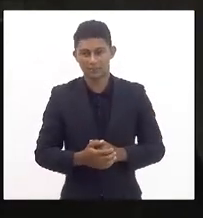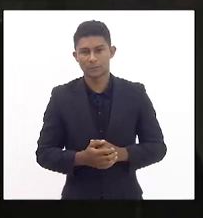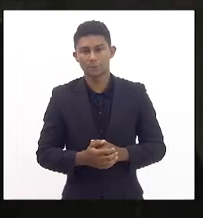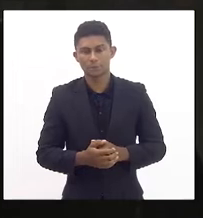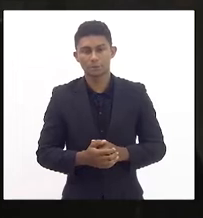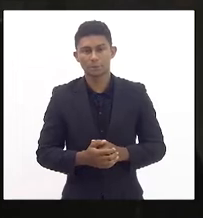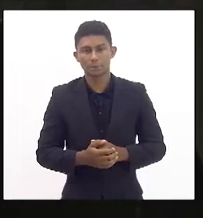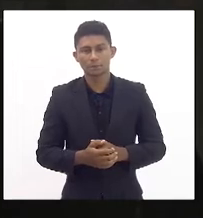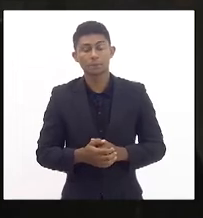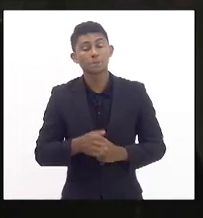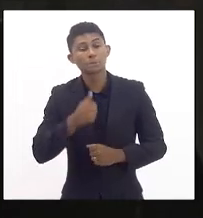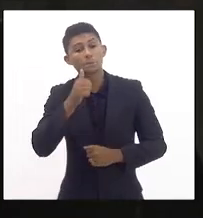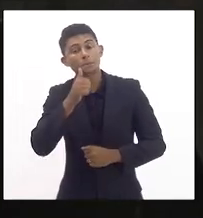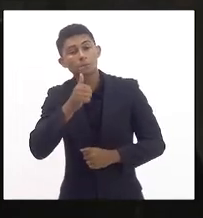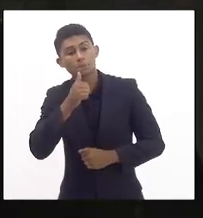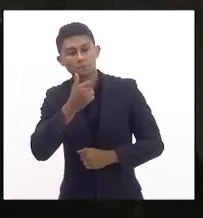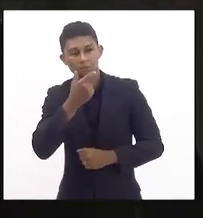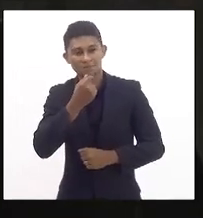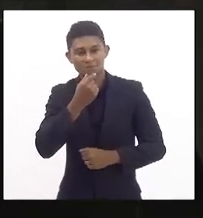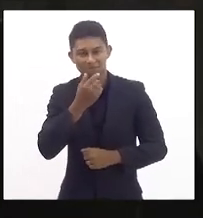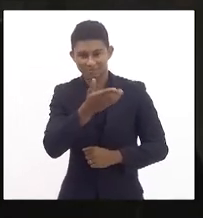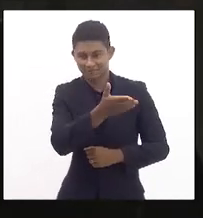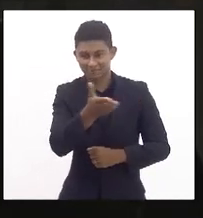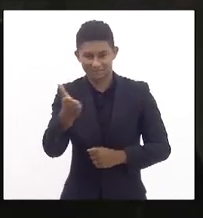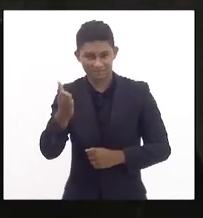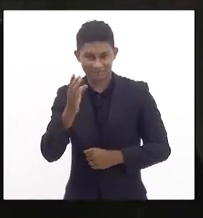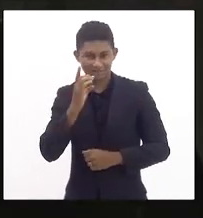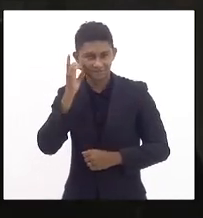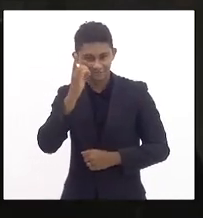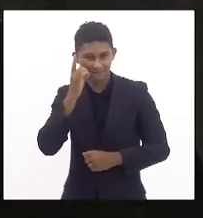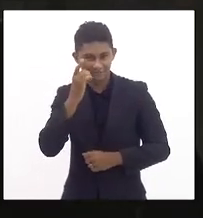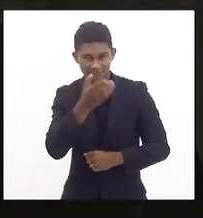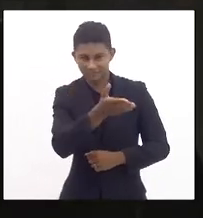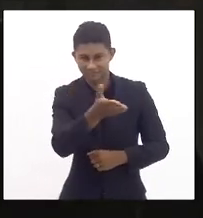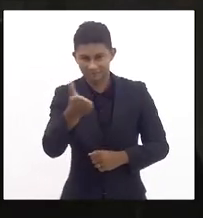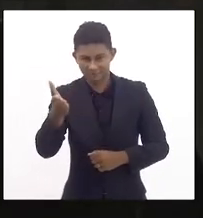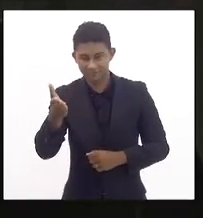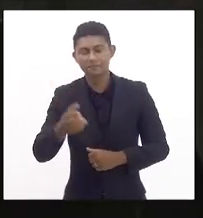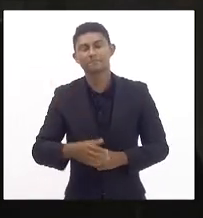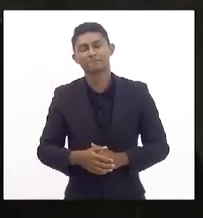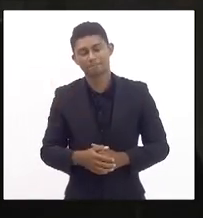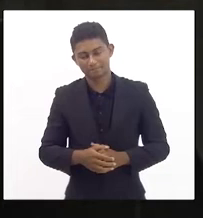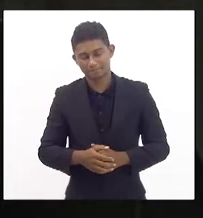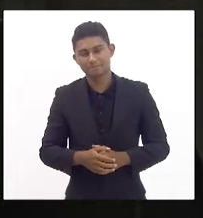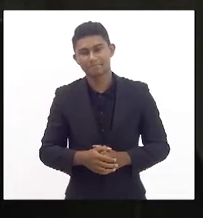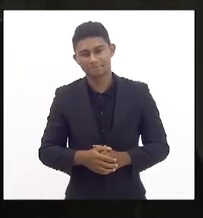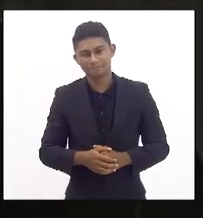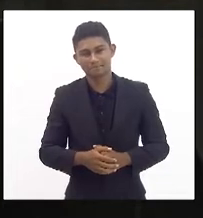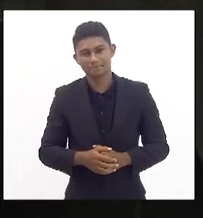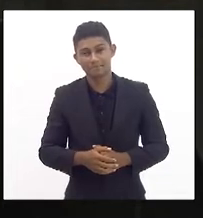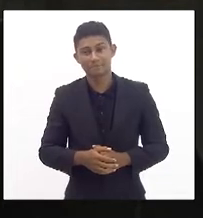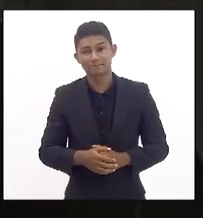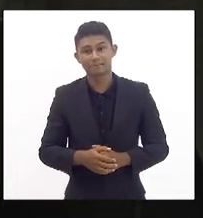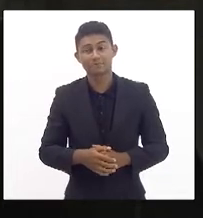senhoras e senhores deputados que nos assistem de